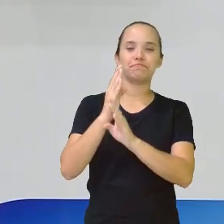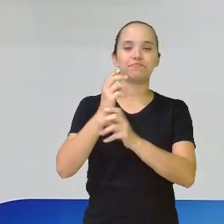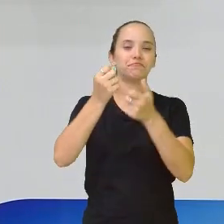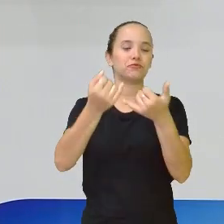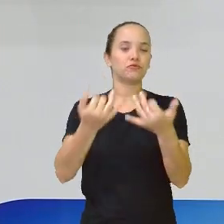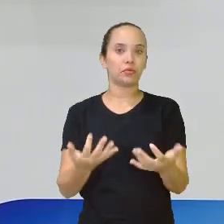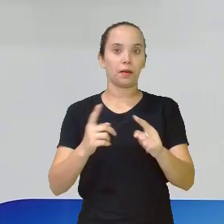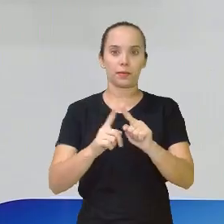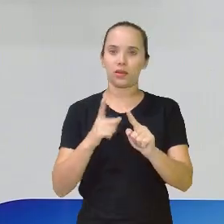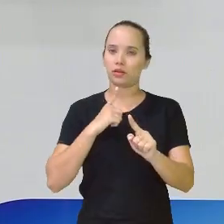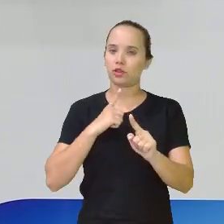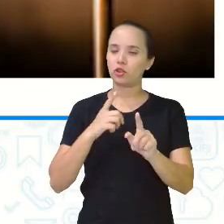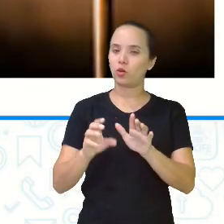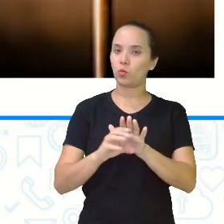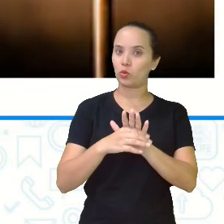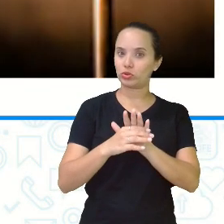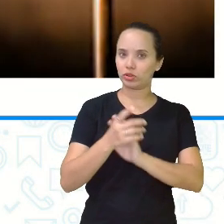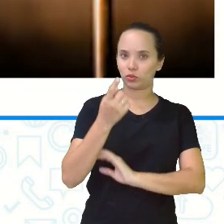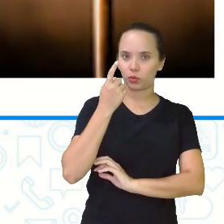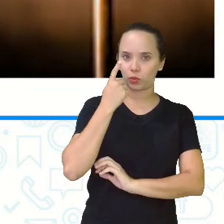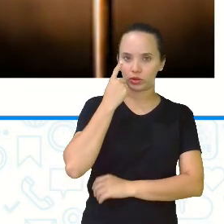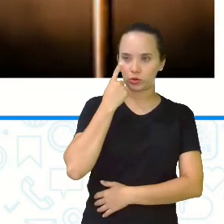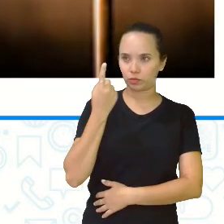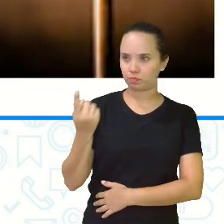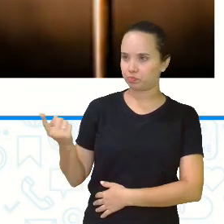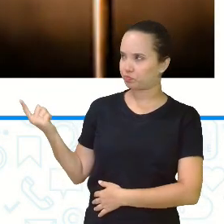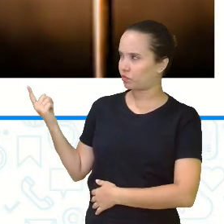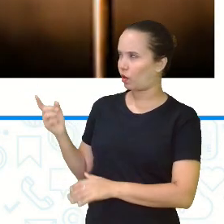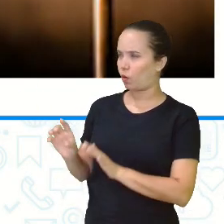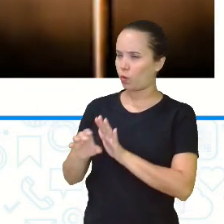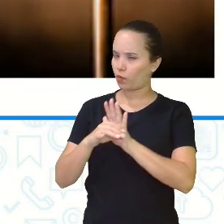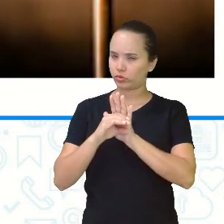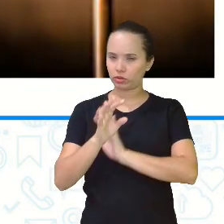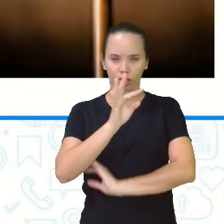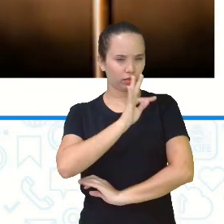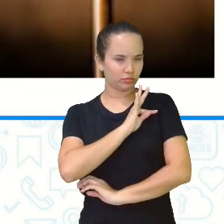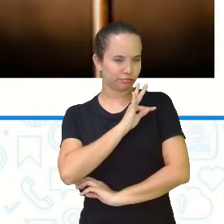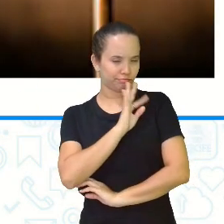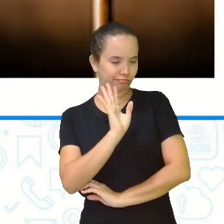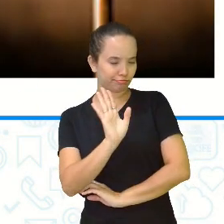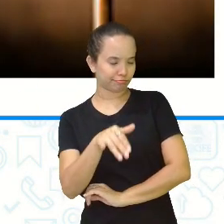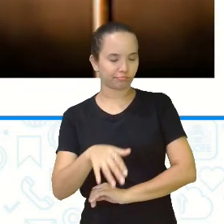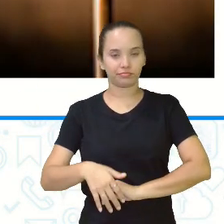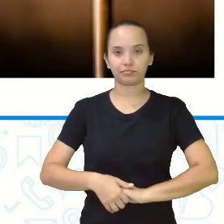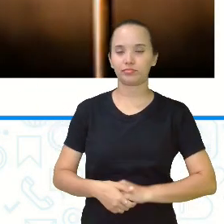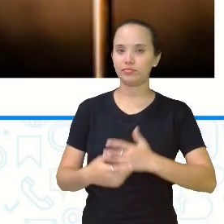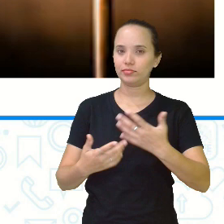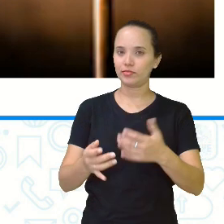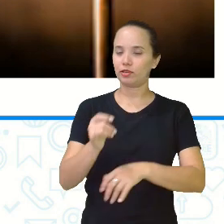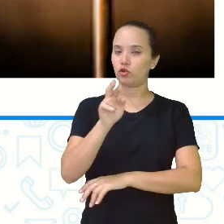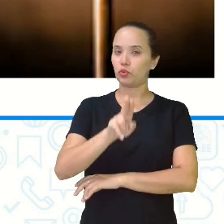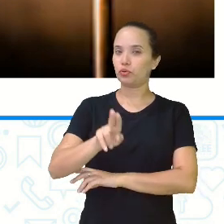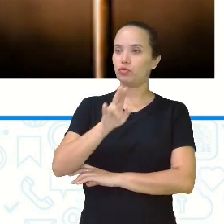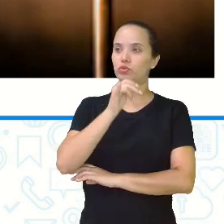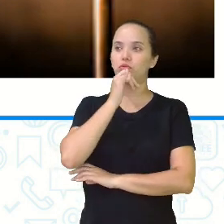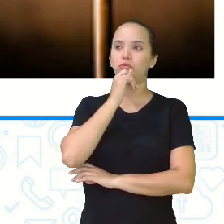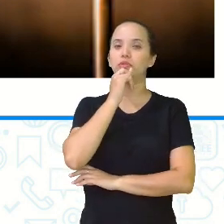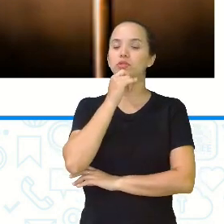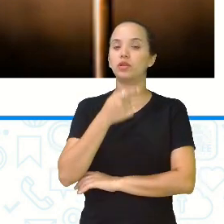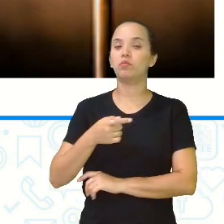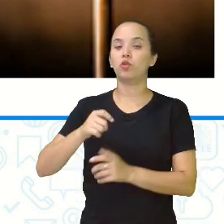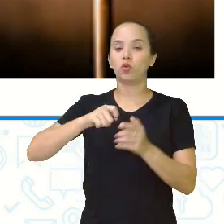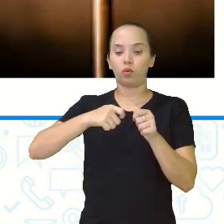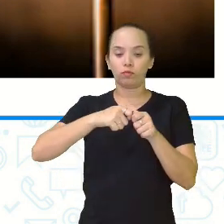trouxe uma definição aqui para a gente, mais técnica, vamos dizer assim. Aí coloquei até o exemplo aí do fósforo com a